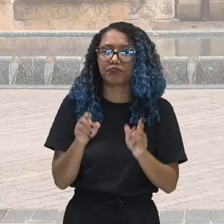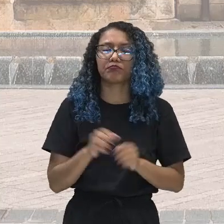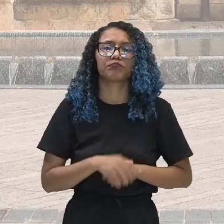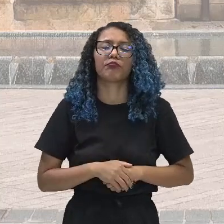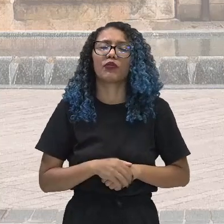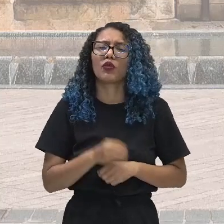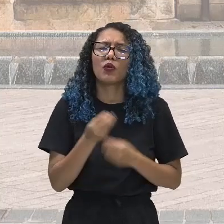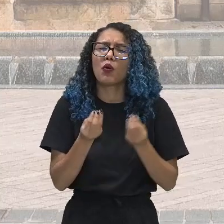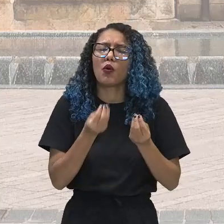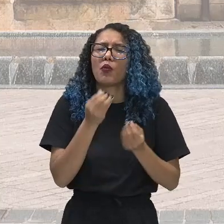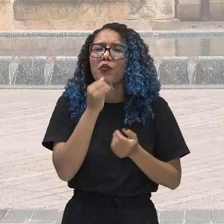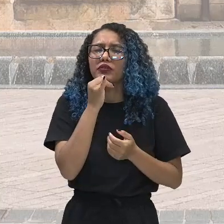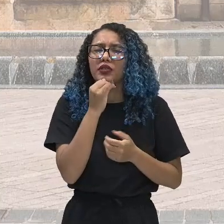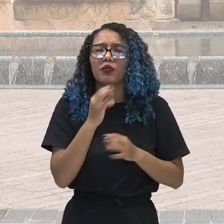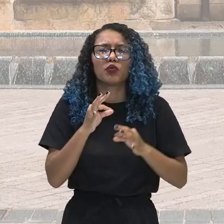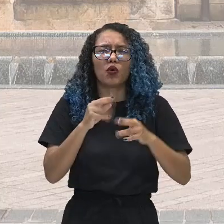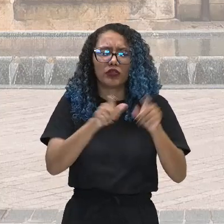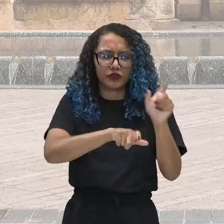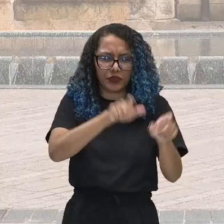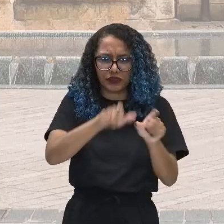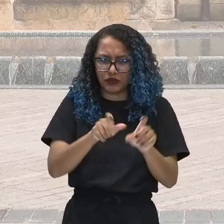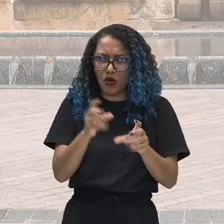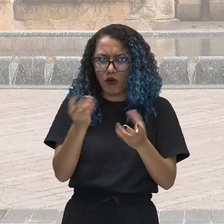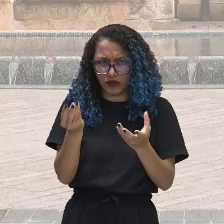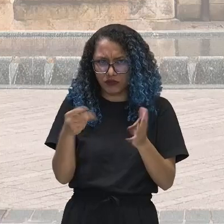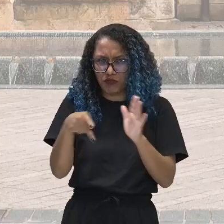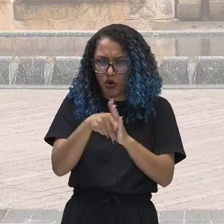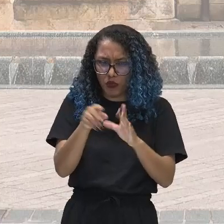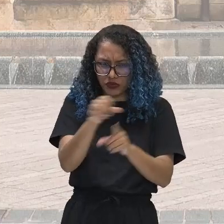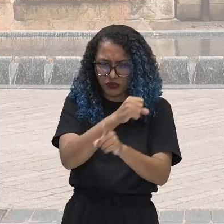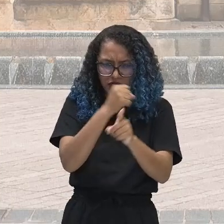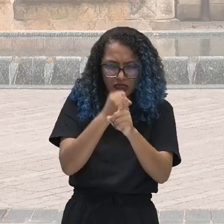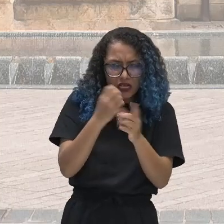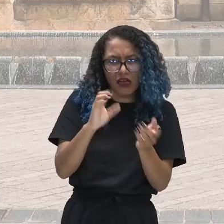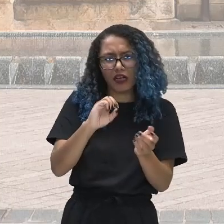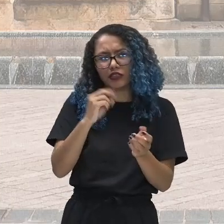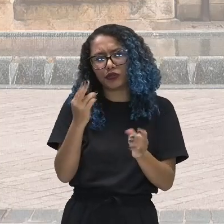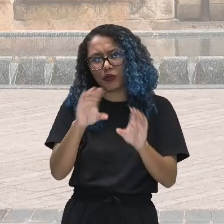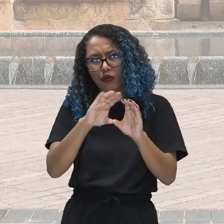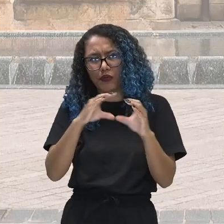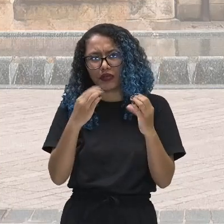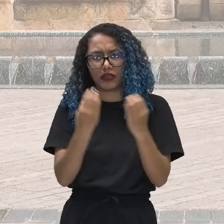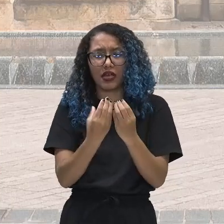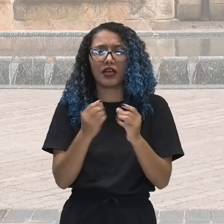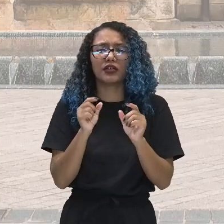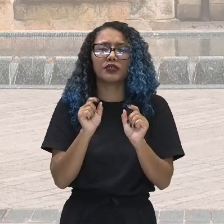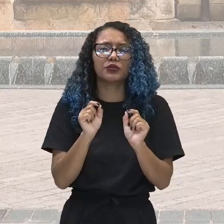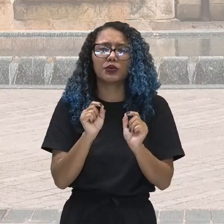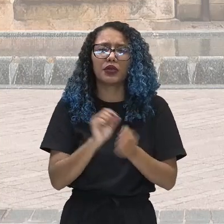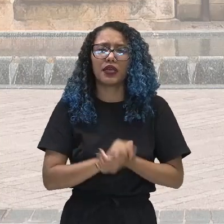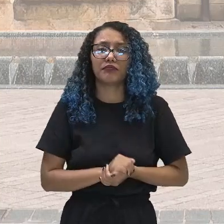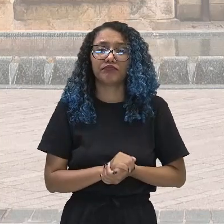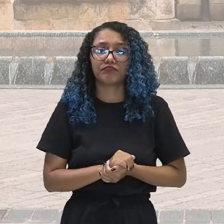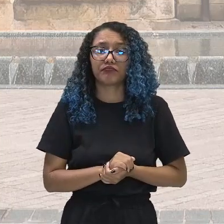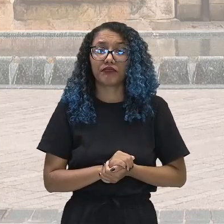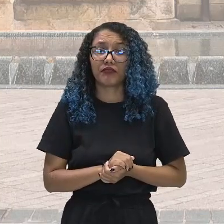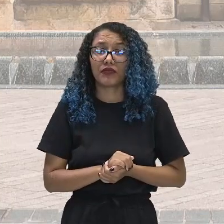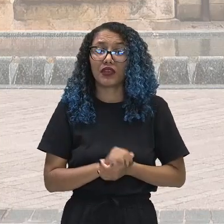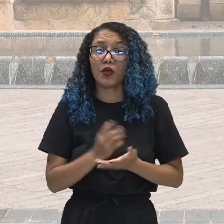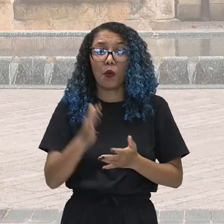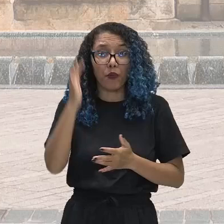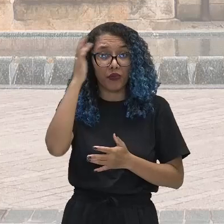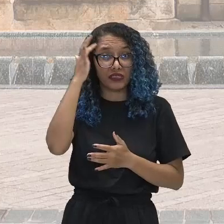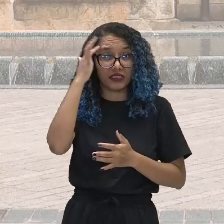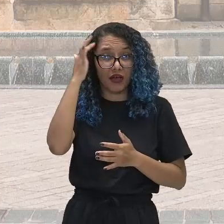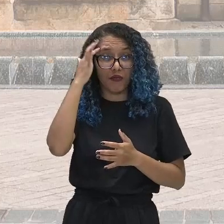naquela sociedade, todos naquela comunidade, pensam a respeito de determinada coisa,